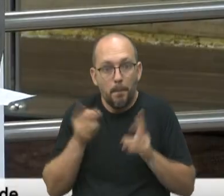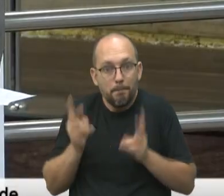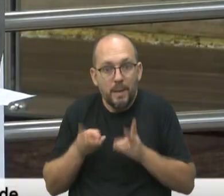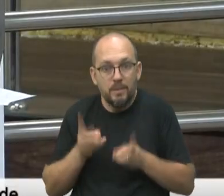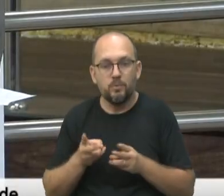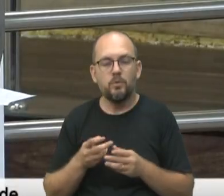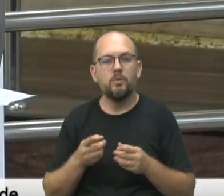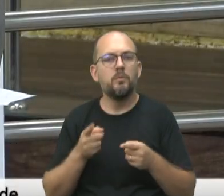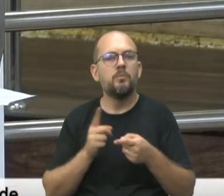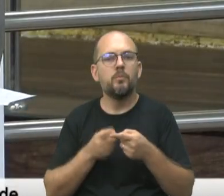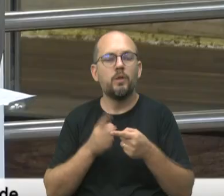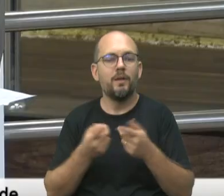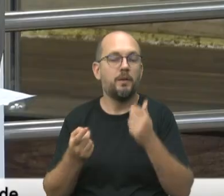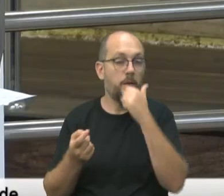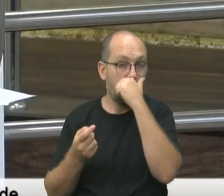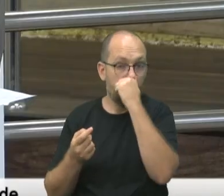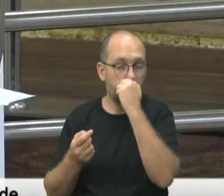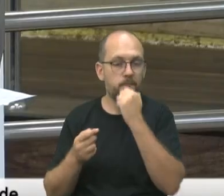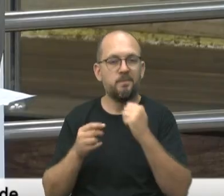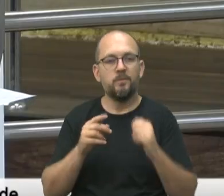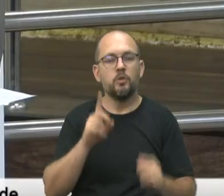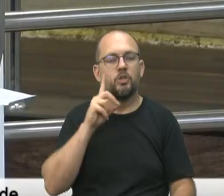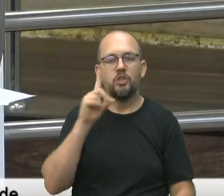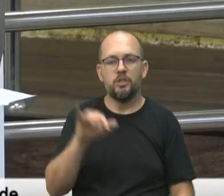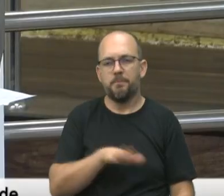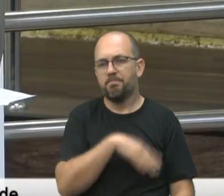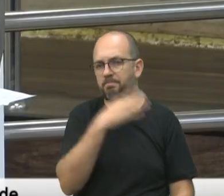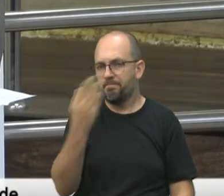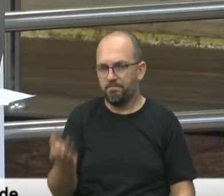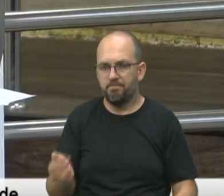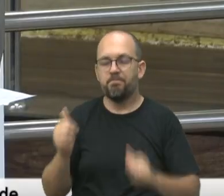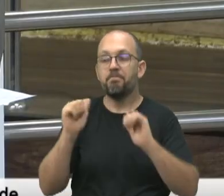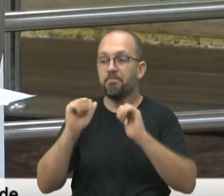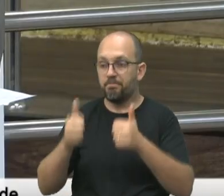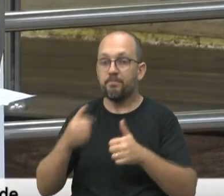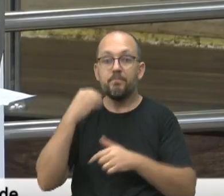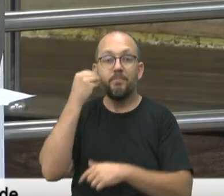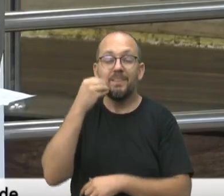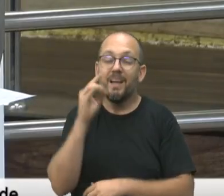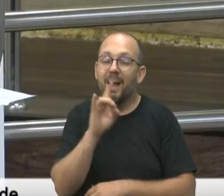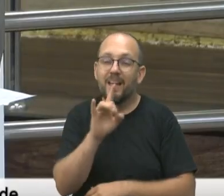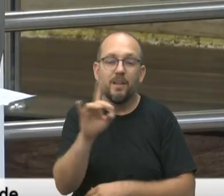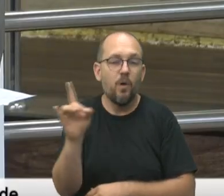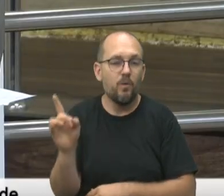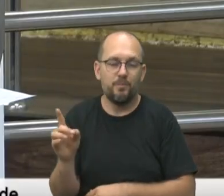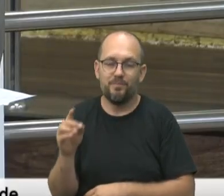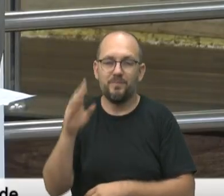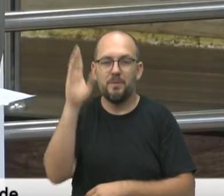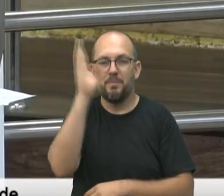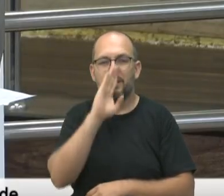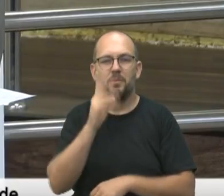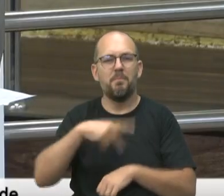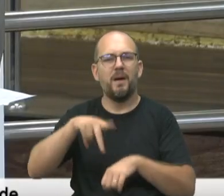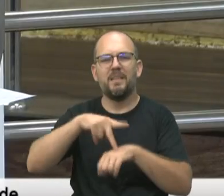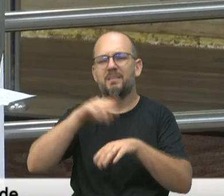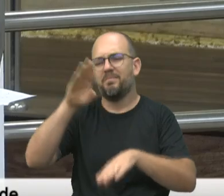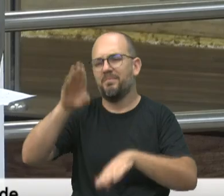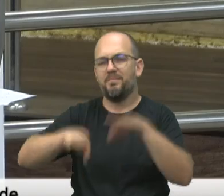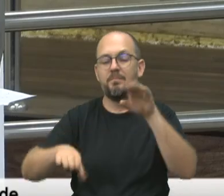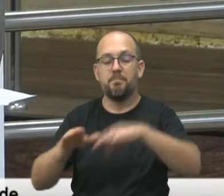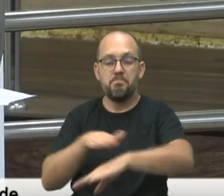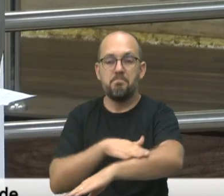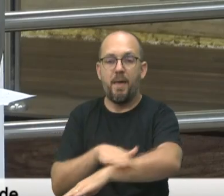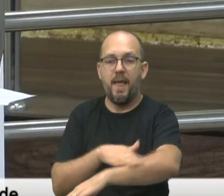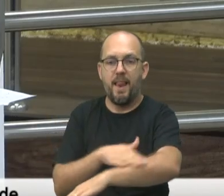dia, embora cada experiência de vida seja muito singular, e o Brasil é um país muito desigual, em que a cor da sua